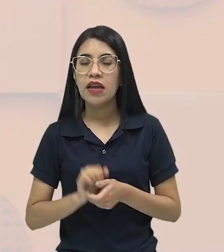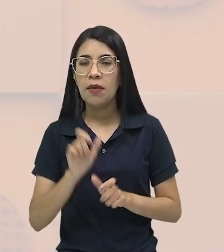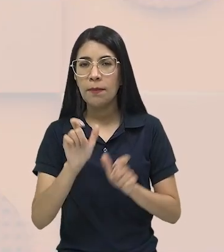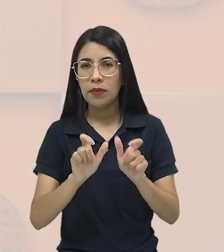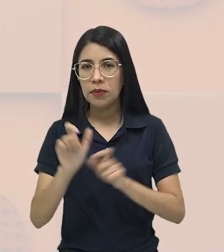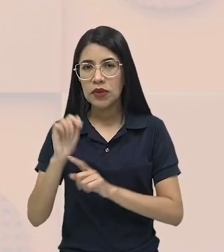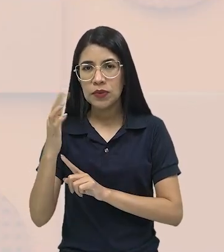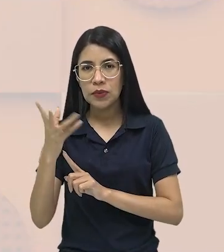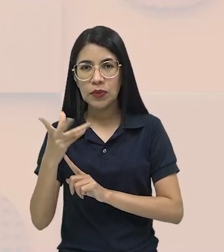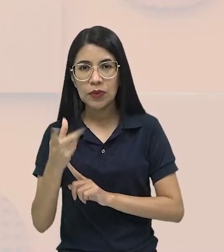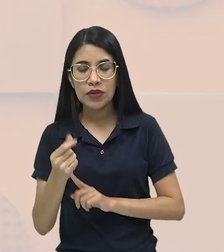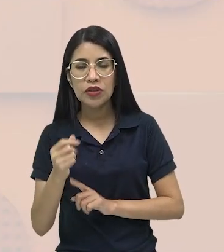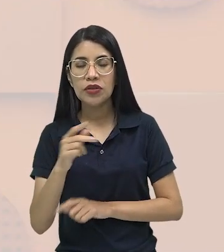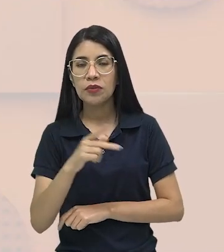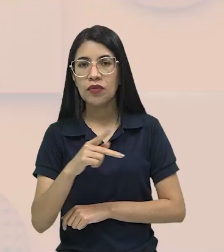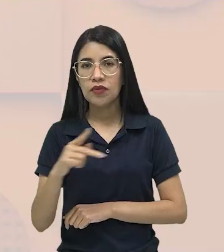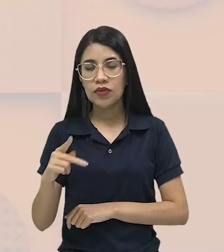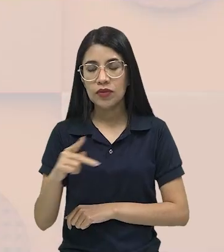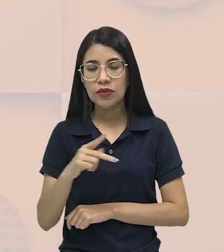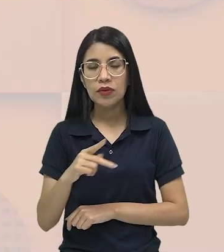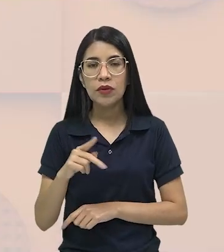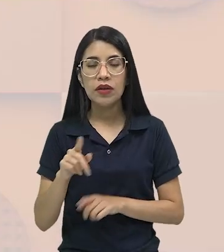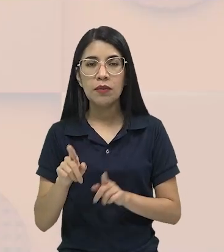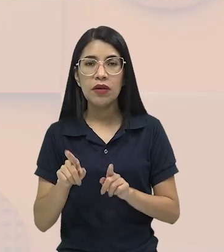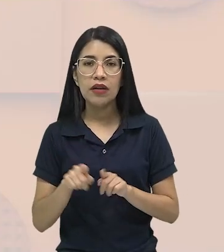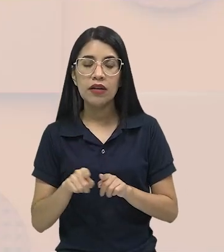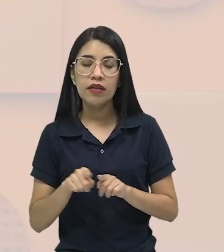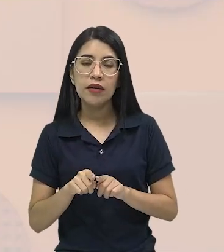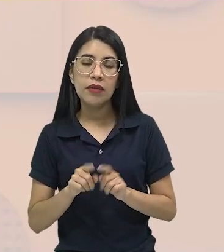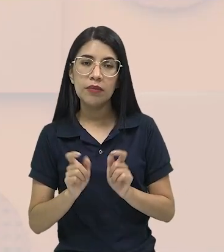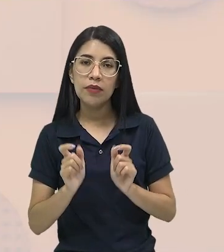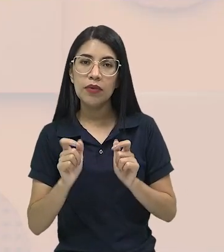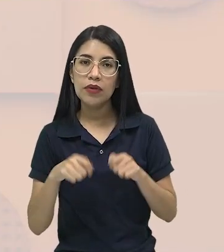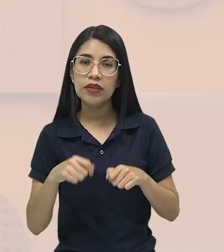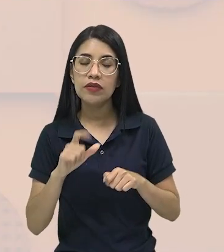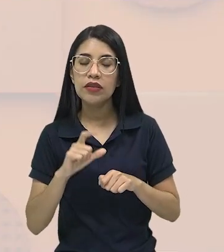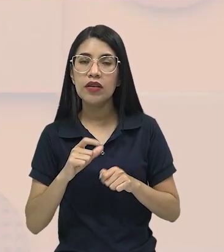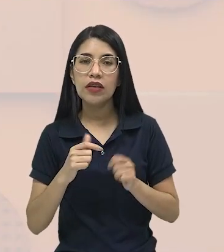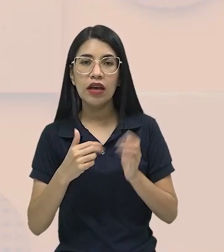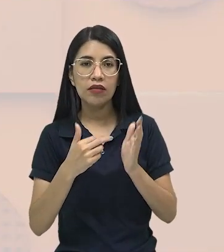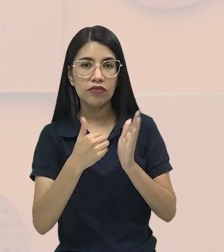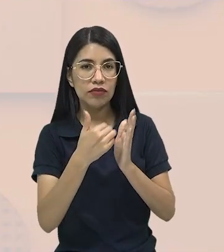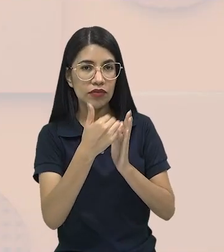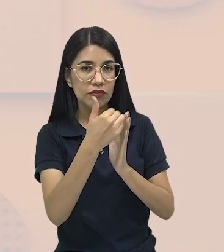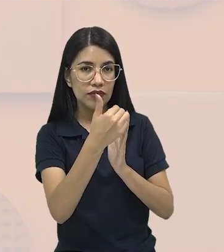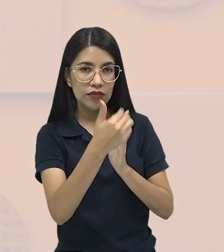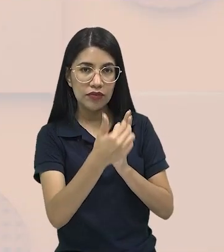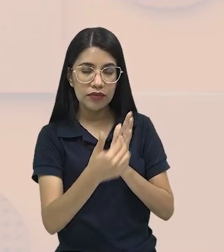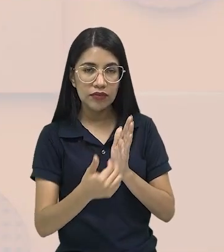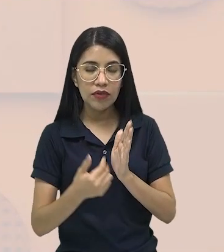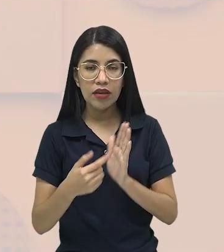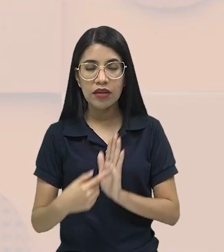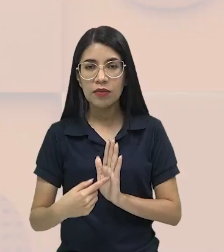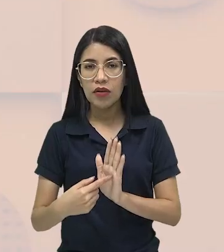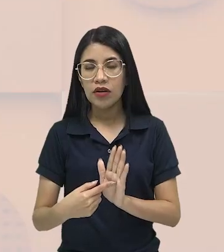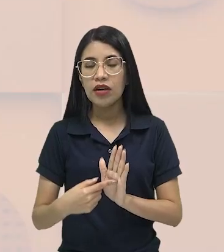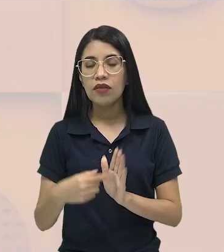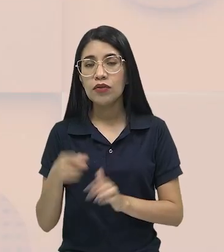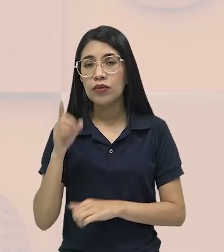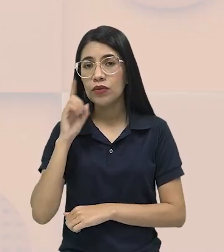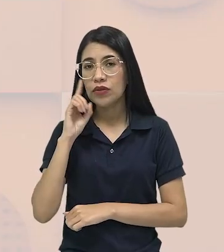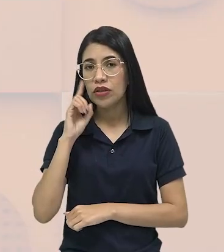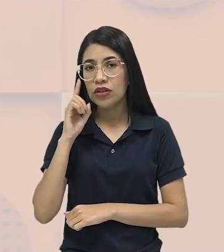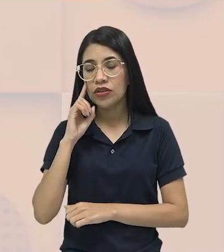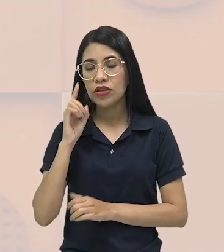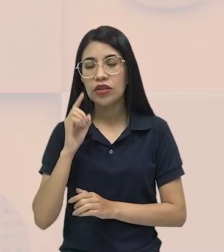artistas, professores, né, para poder fazer suas pinturas que demonstravam muito do cotidiano